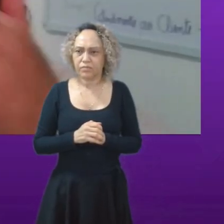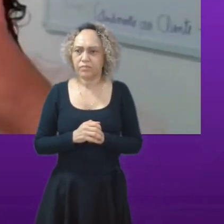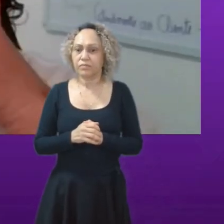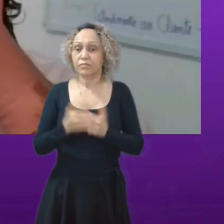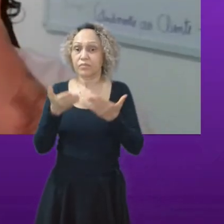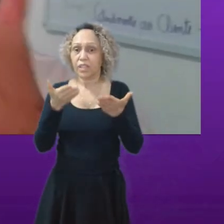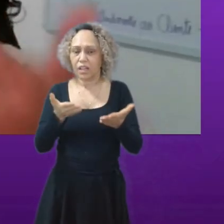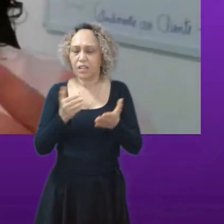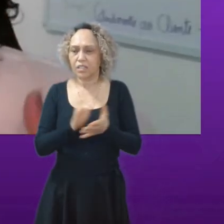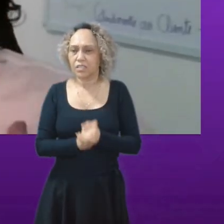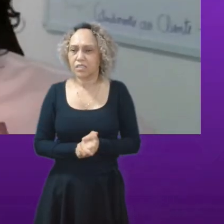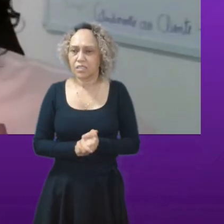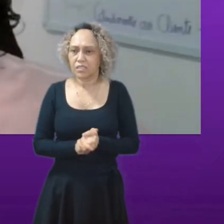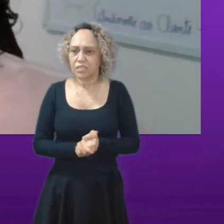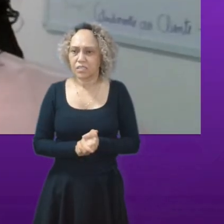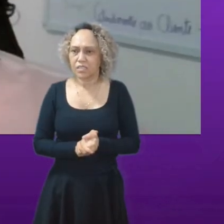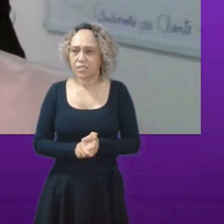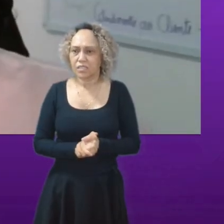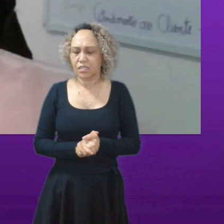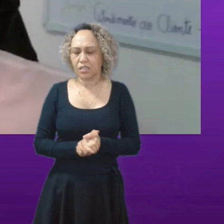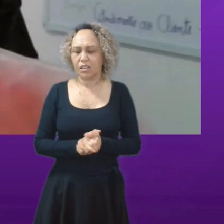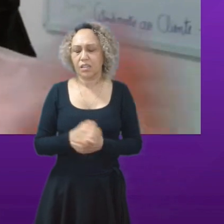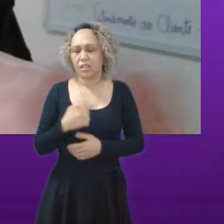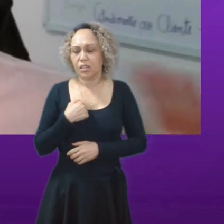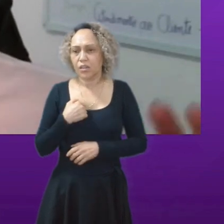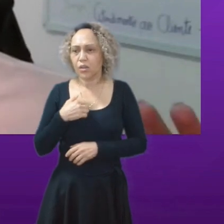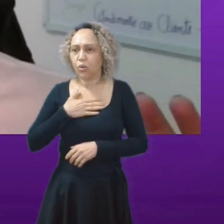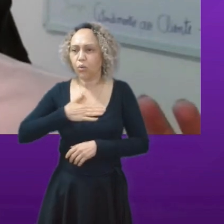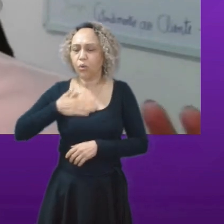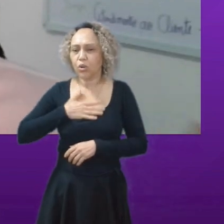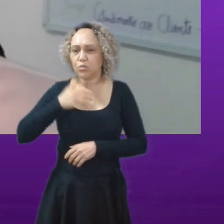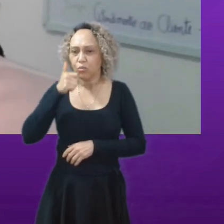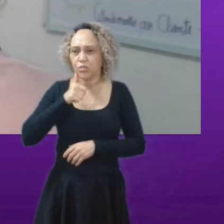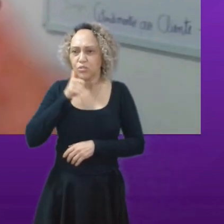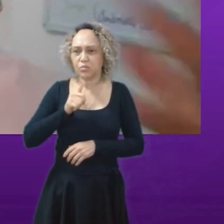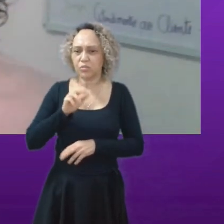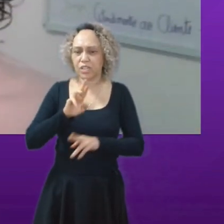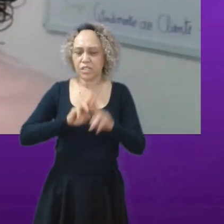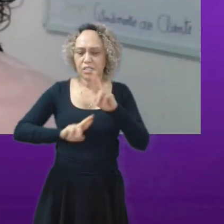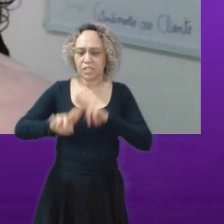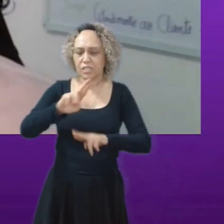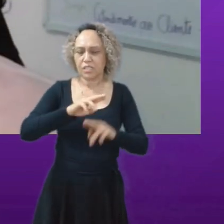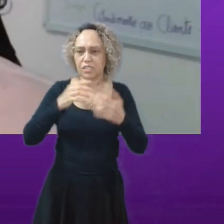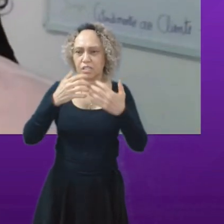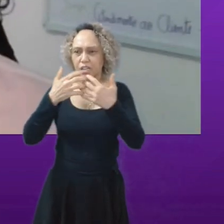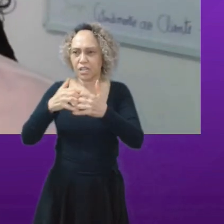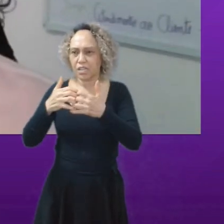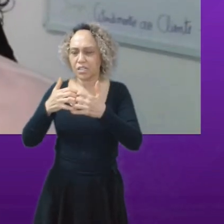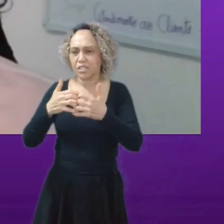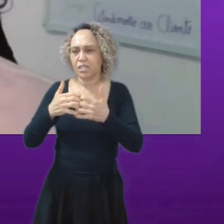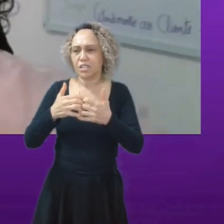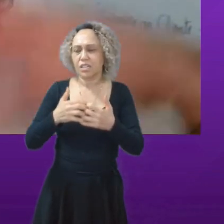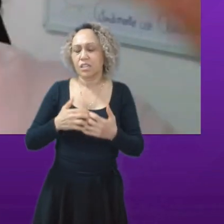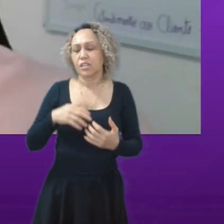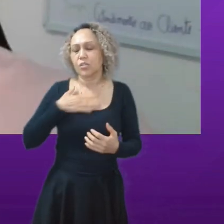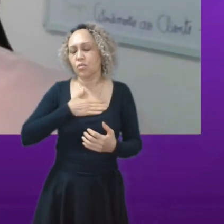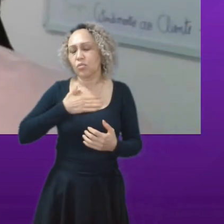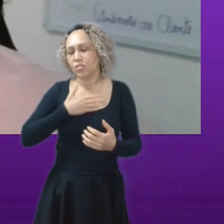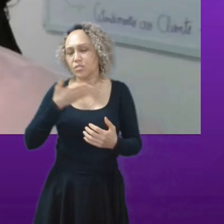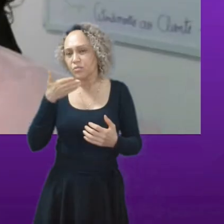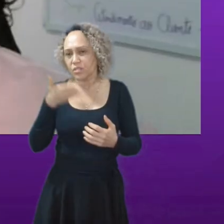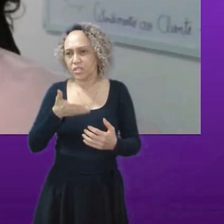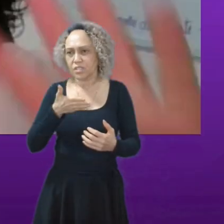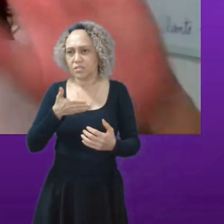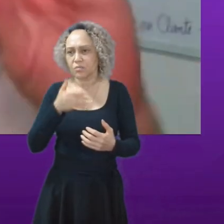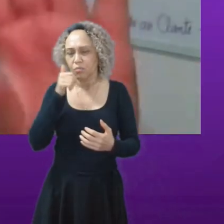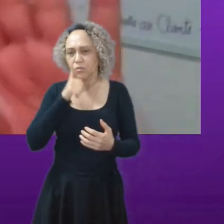assim, eu gosto muito do Mulheres de Rede, né, mas eu sou suspeita para falar, mas eu gosto muito dessa lógica do Mulheres de Rede,